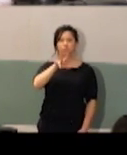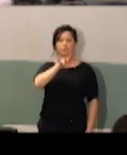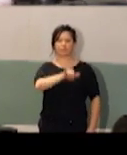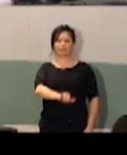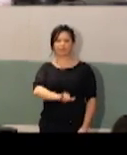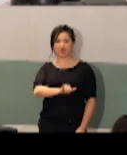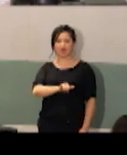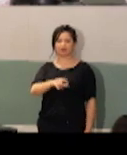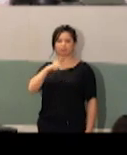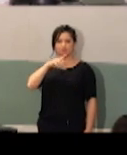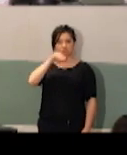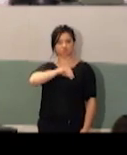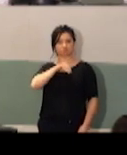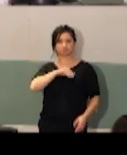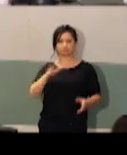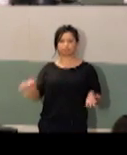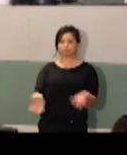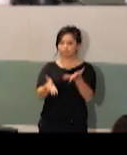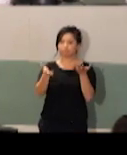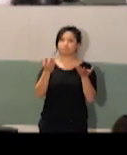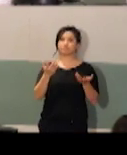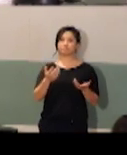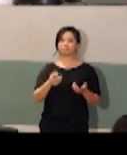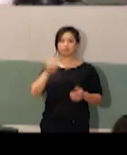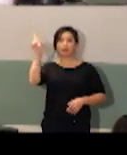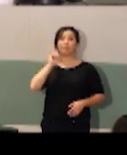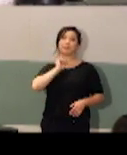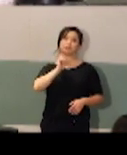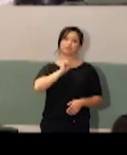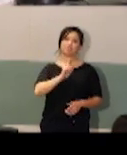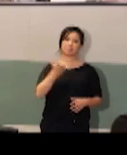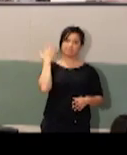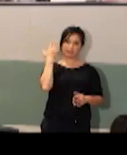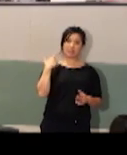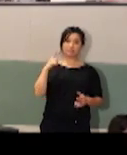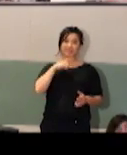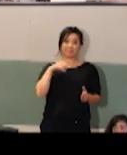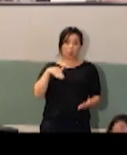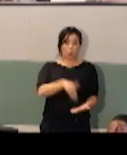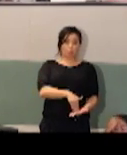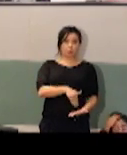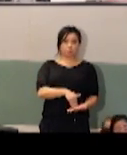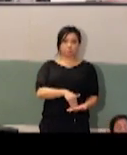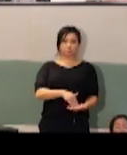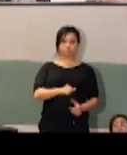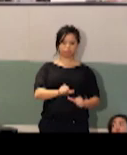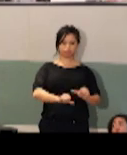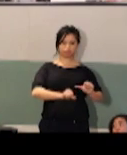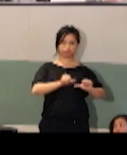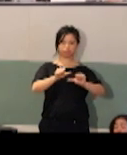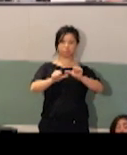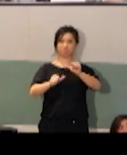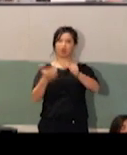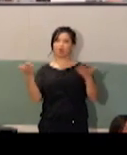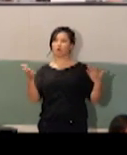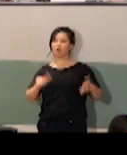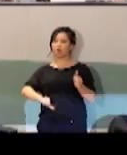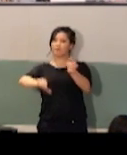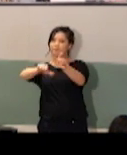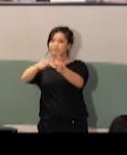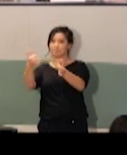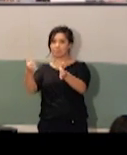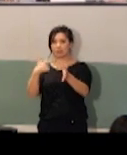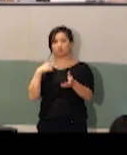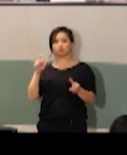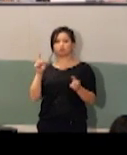em primeiro lugar com relação à questão da educação das escolas públicas. Muito obrigada, candidato. Muito